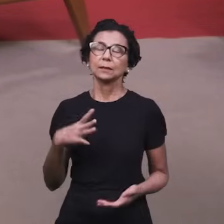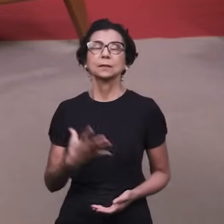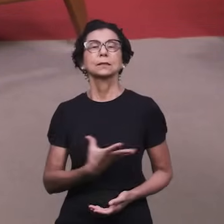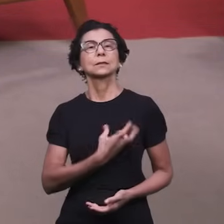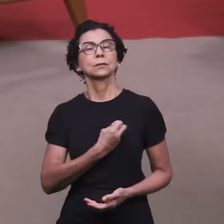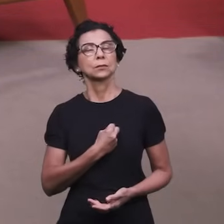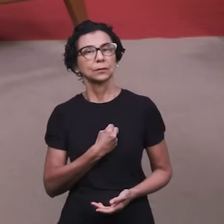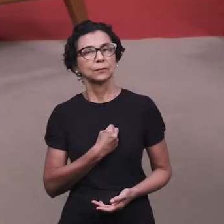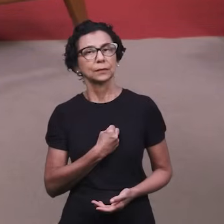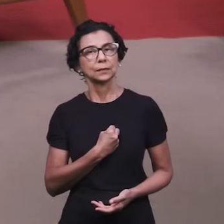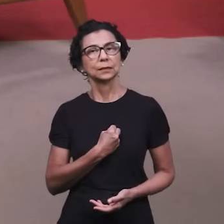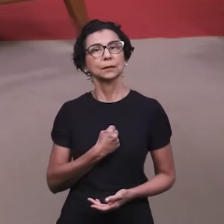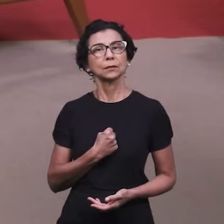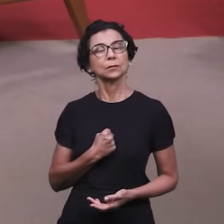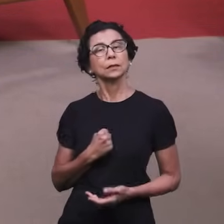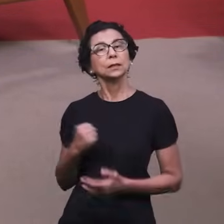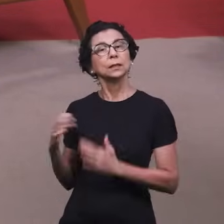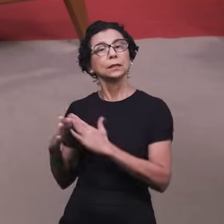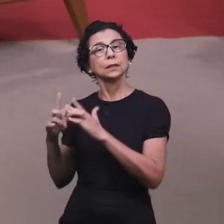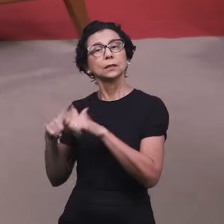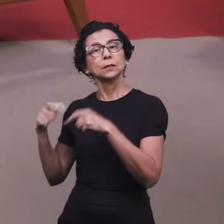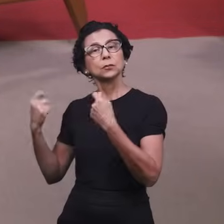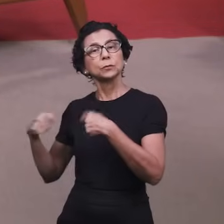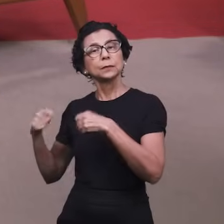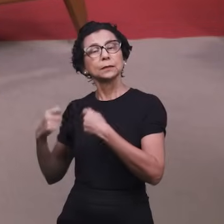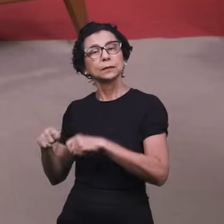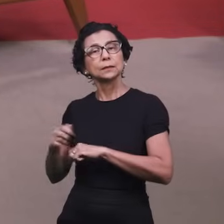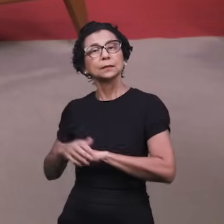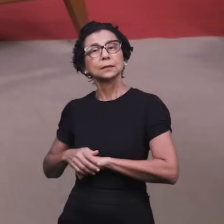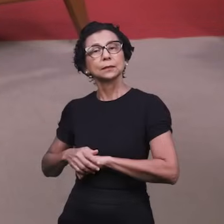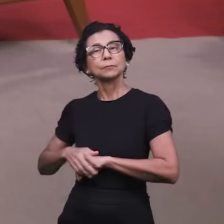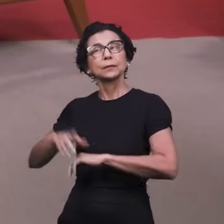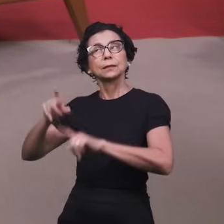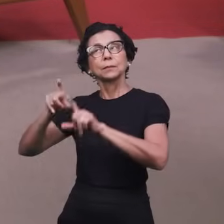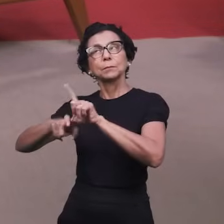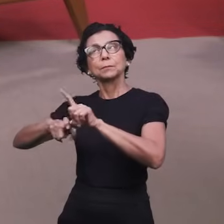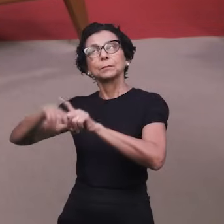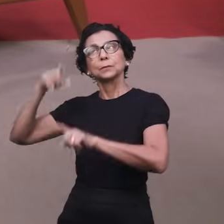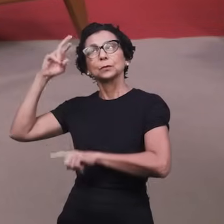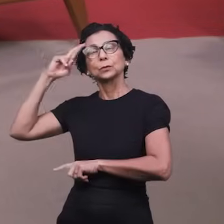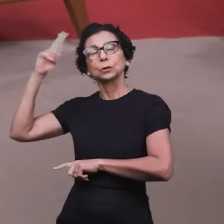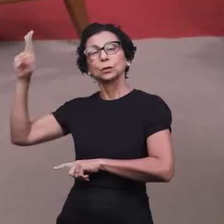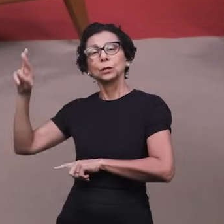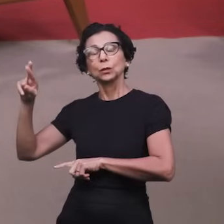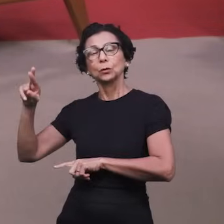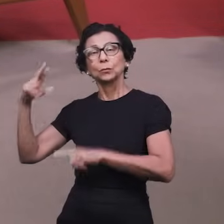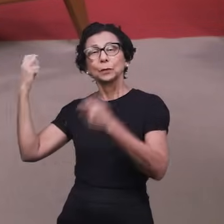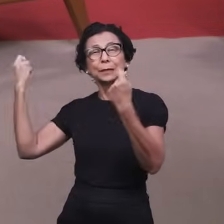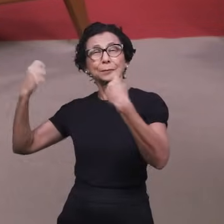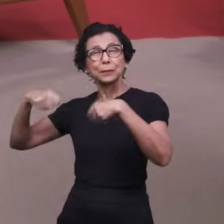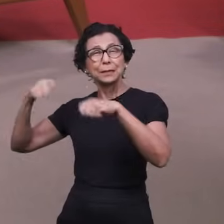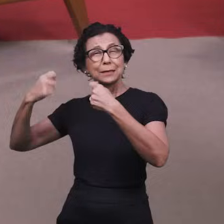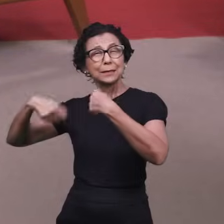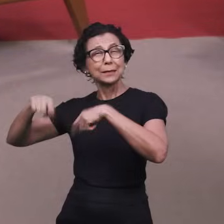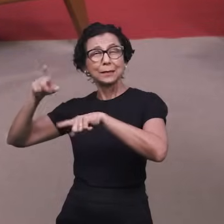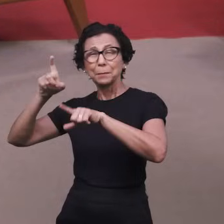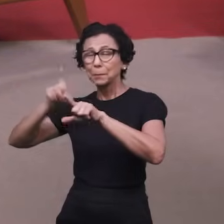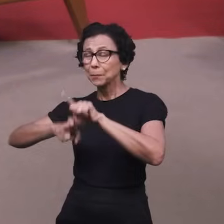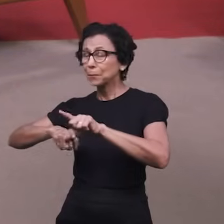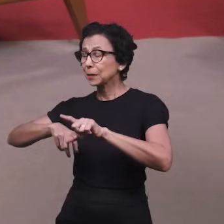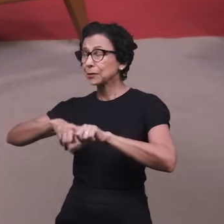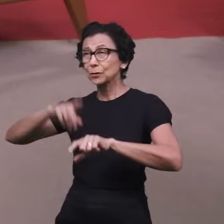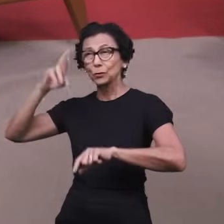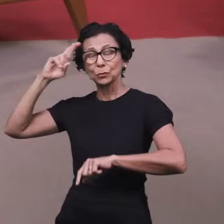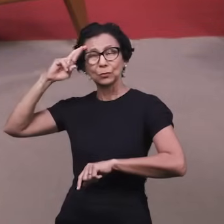que precisa dos recursos que não existem no mundo. São recursos celestiais. E se você